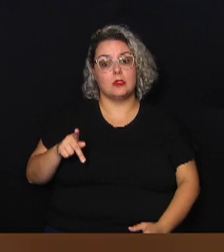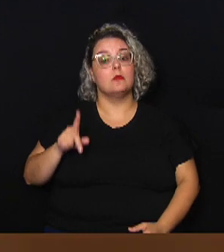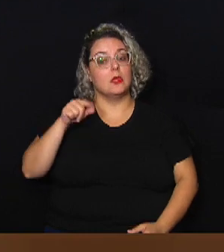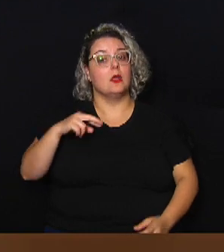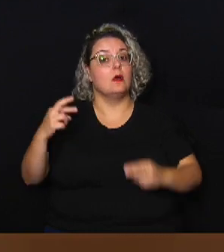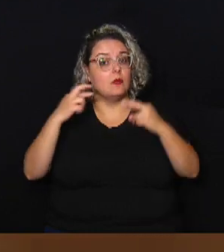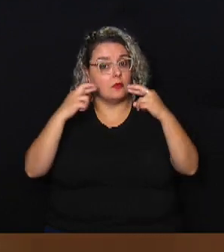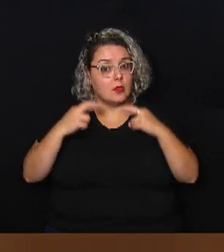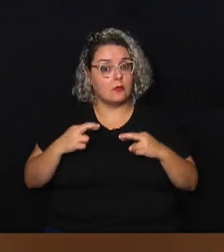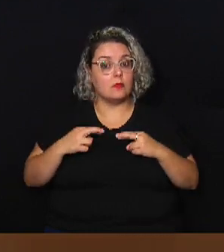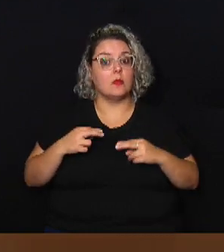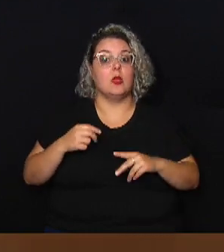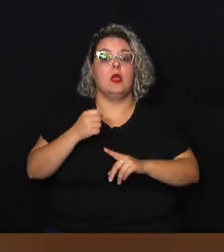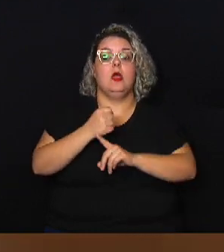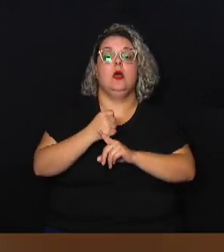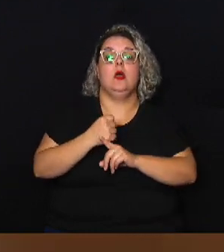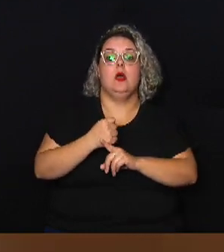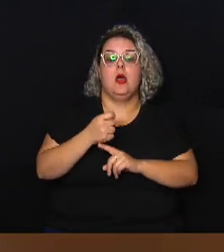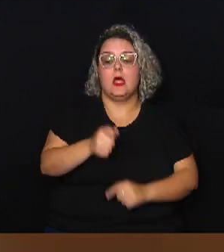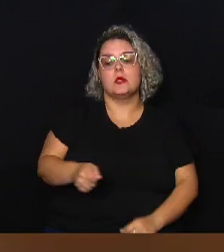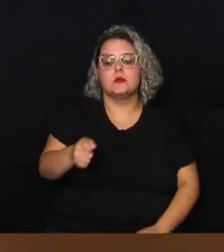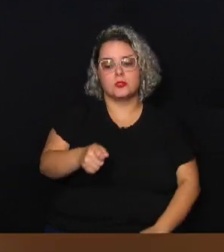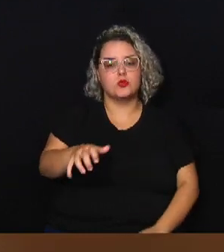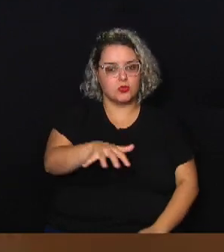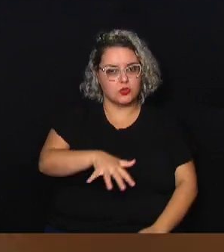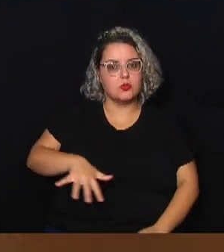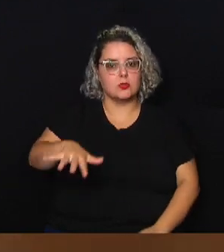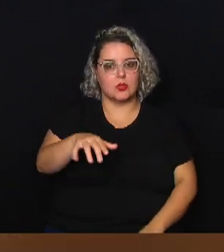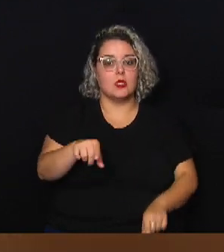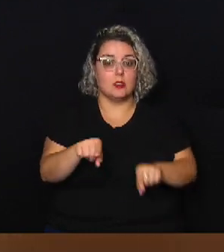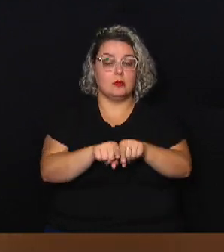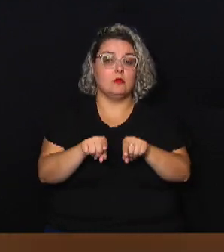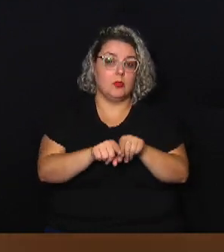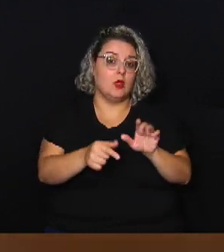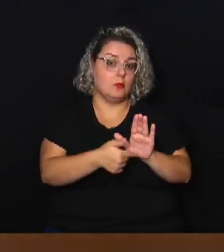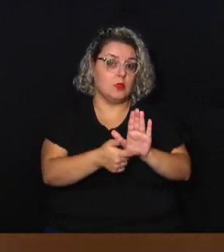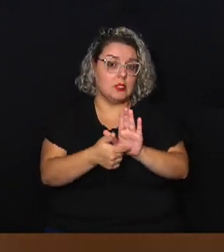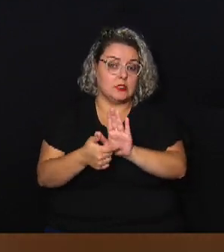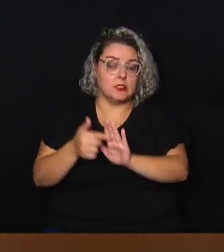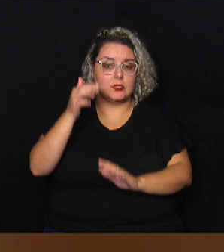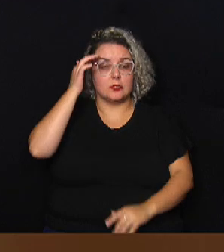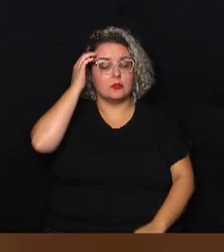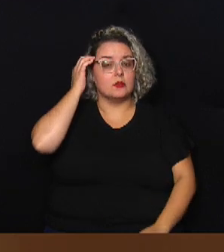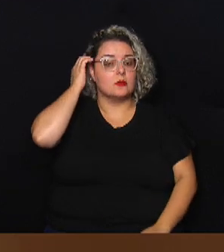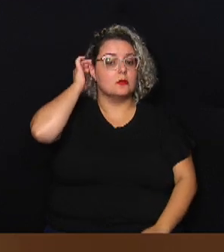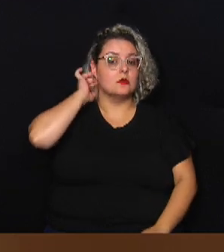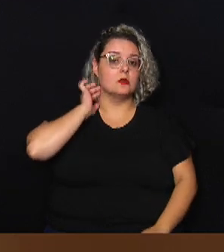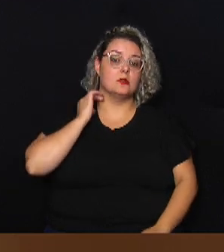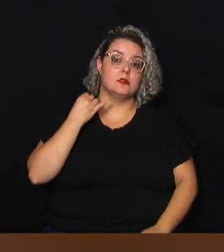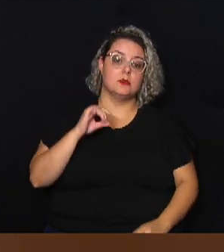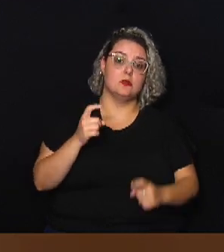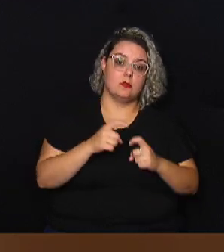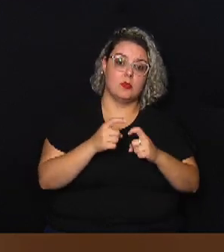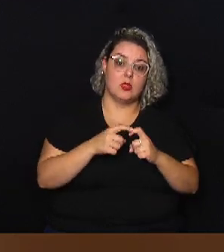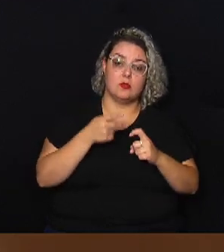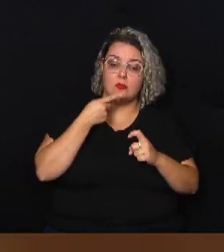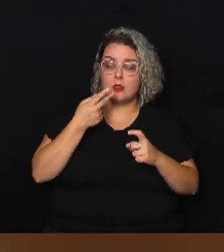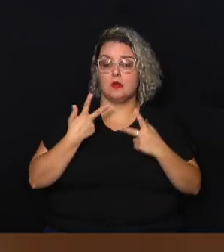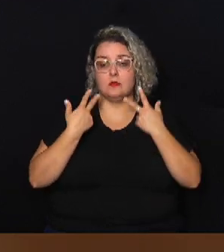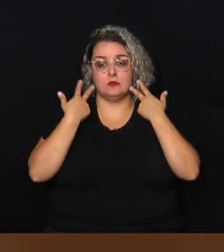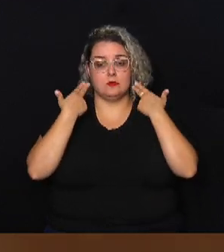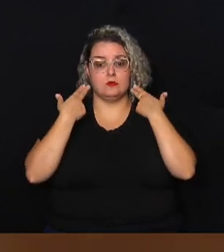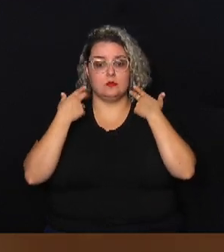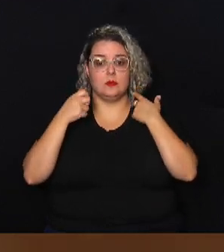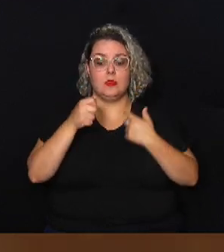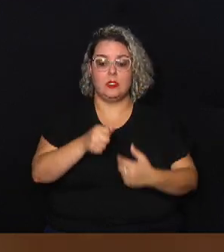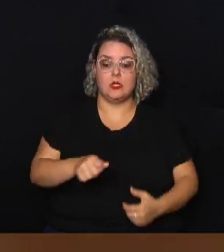As sociedades também apresentam. Então, se o médico diz ser cirurgião plástico, entre na Sociedade